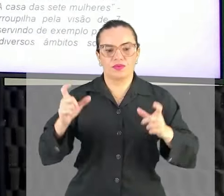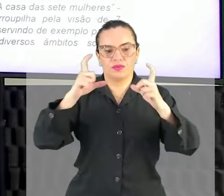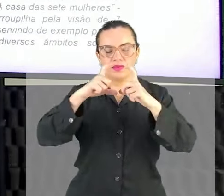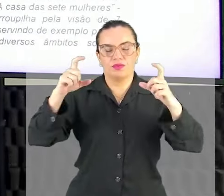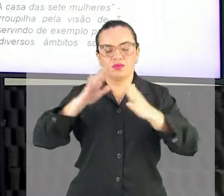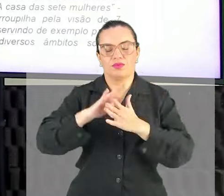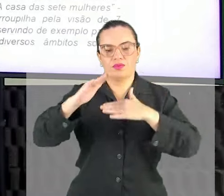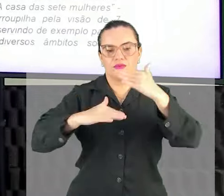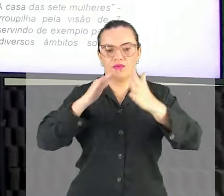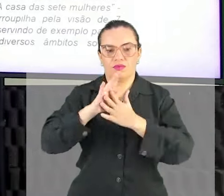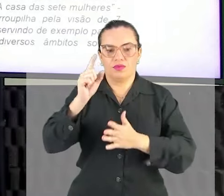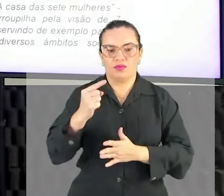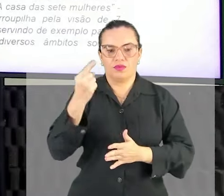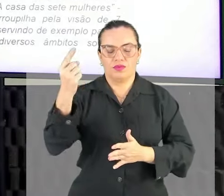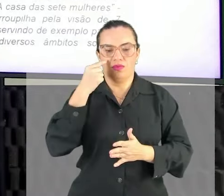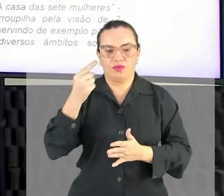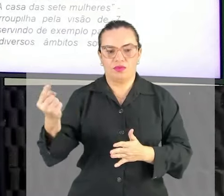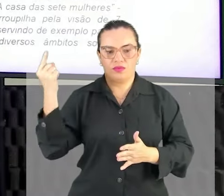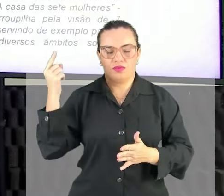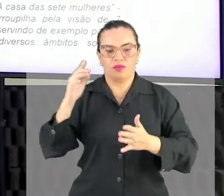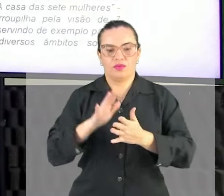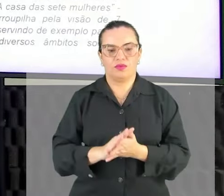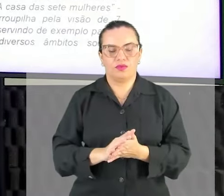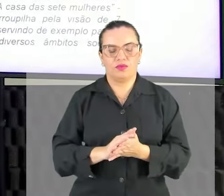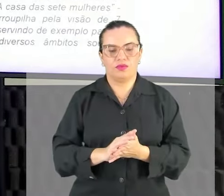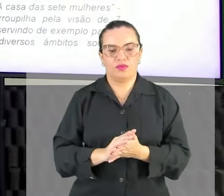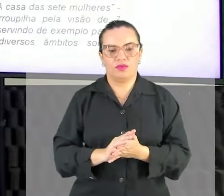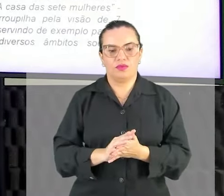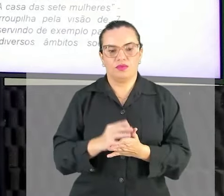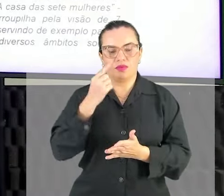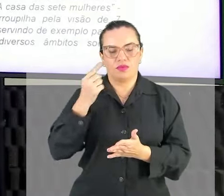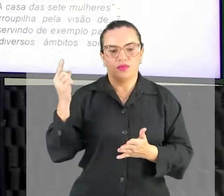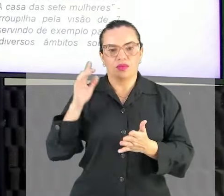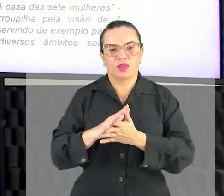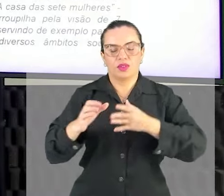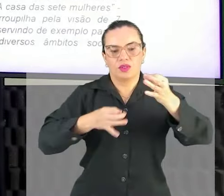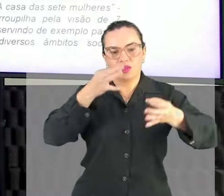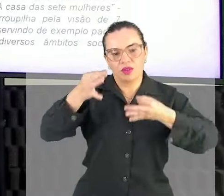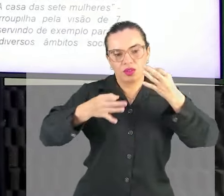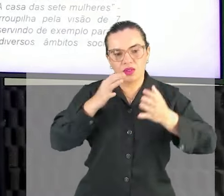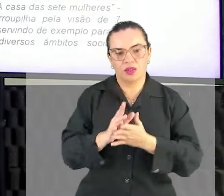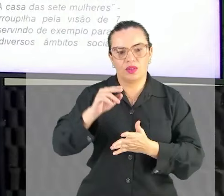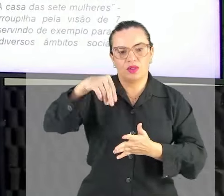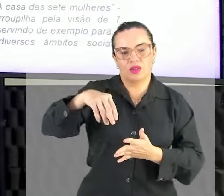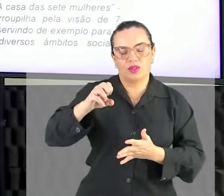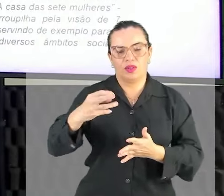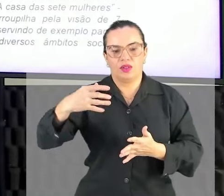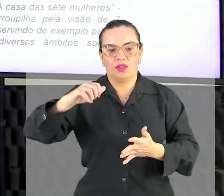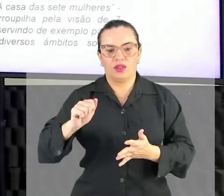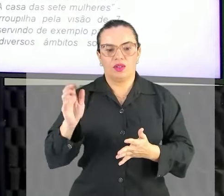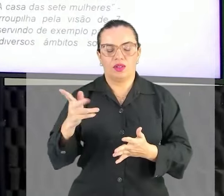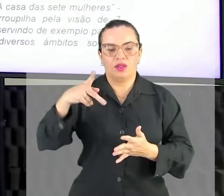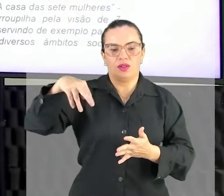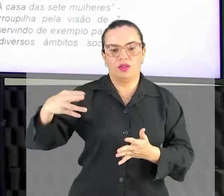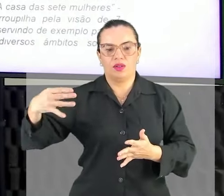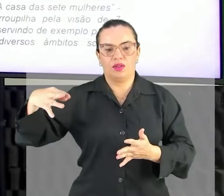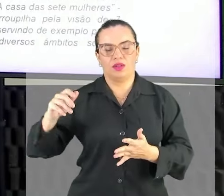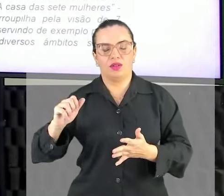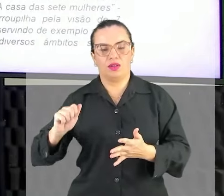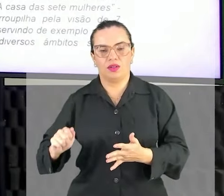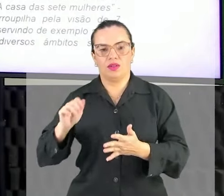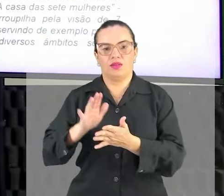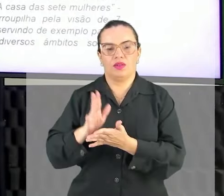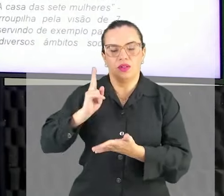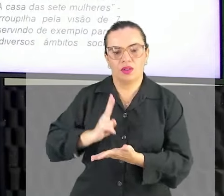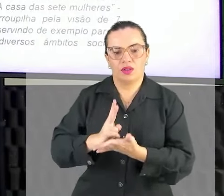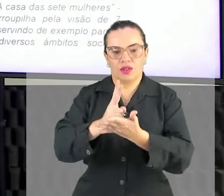operador argumentativo, denominado de nessa perspectiva. Olha como é um operador de continuidade. E eu tenho uma sugestão